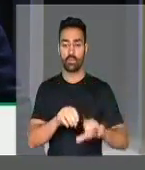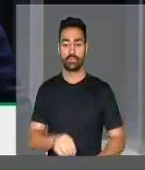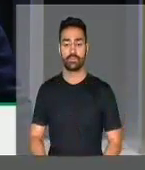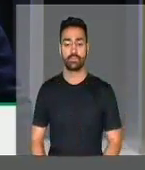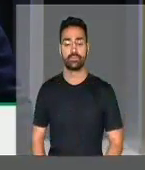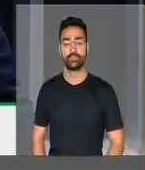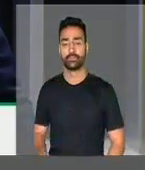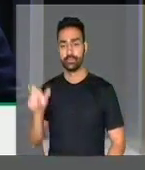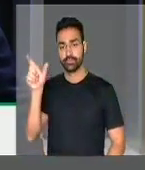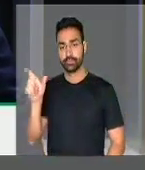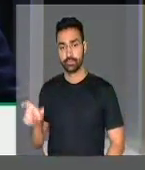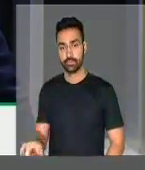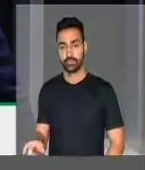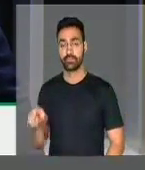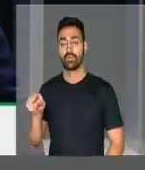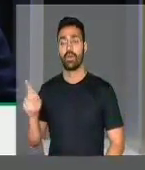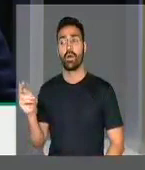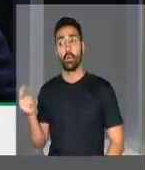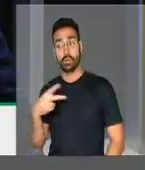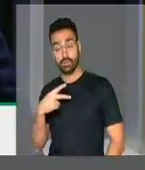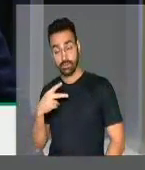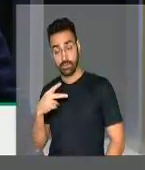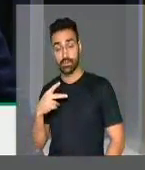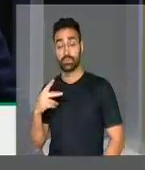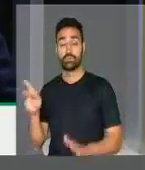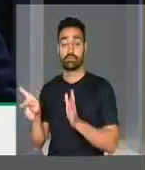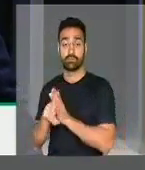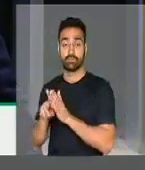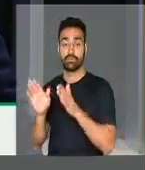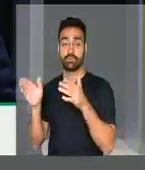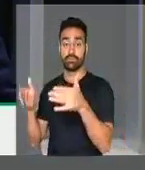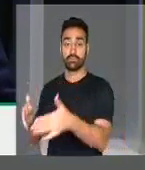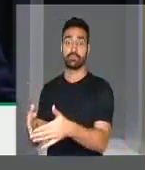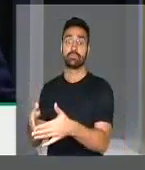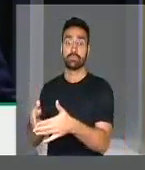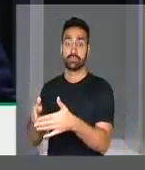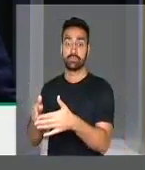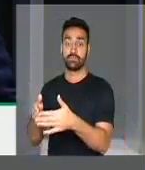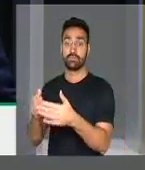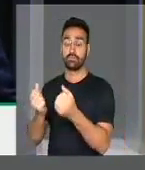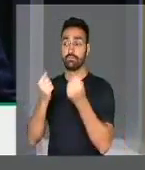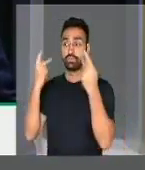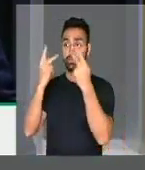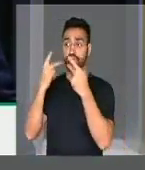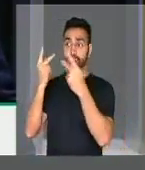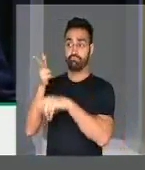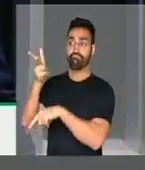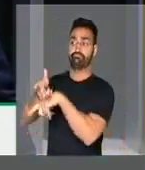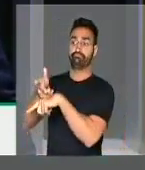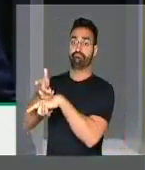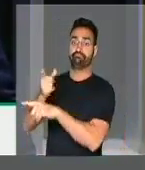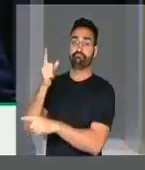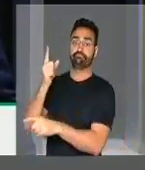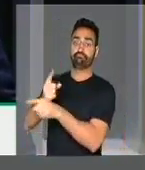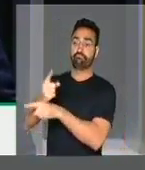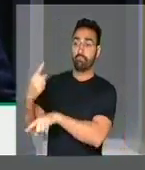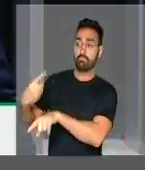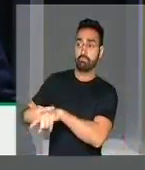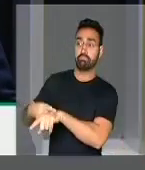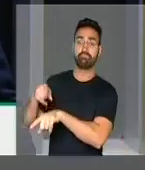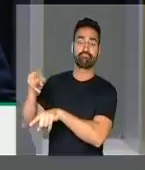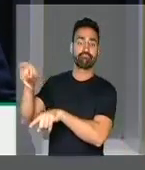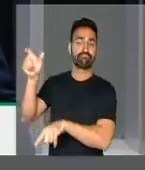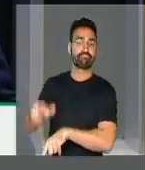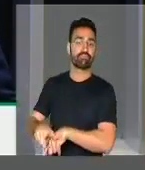e o fato específico é o flagrante em vida de um ato de